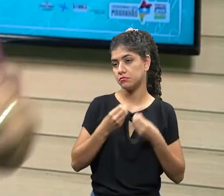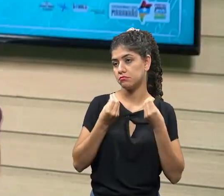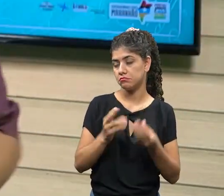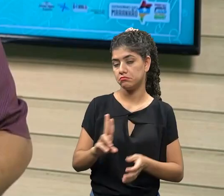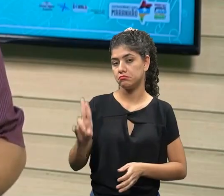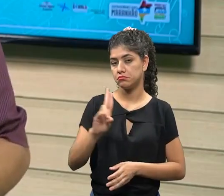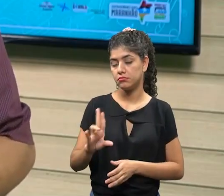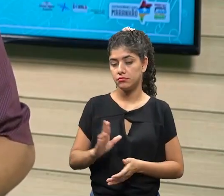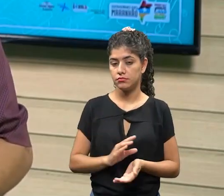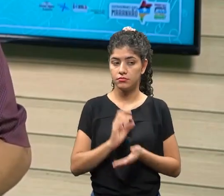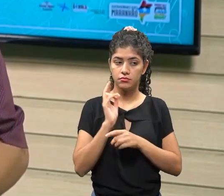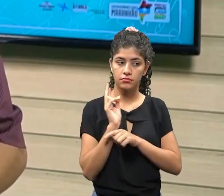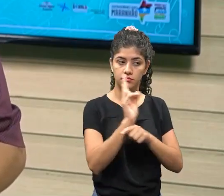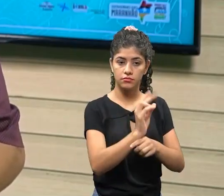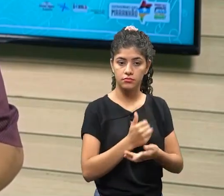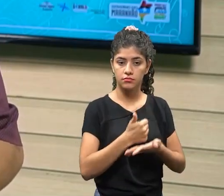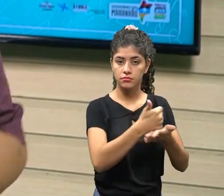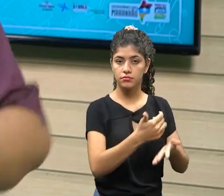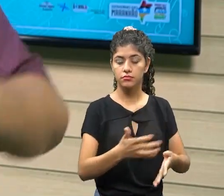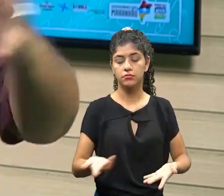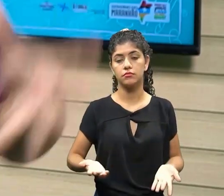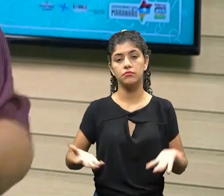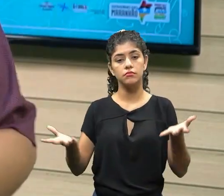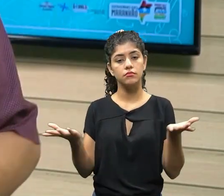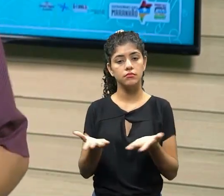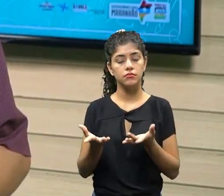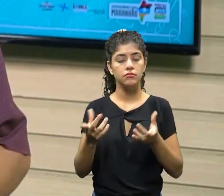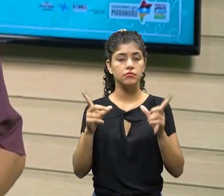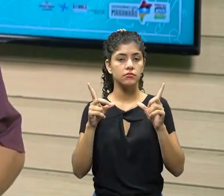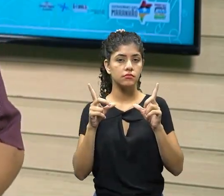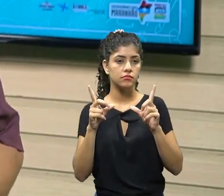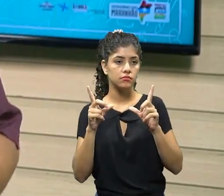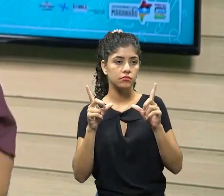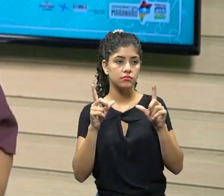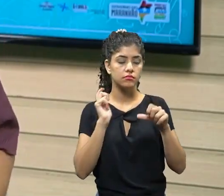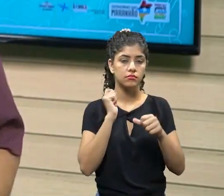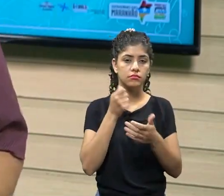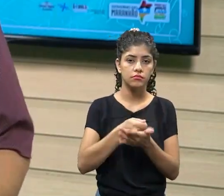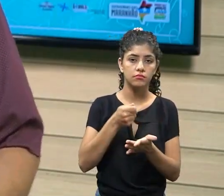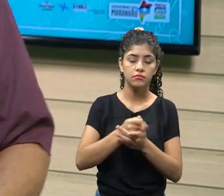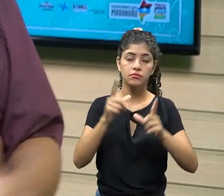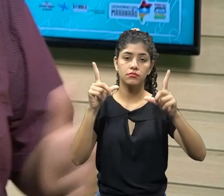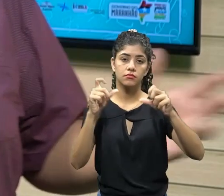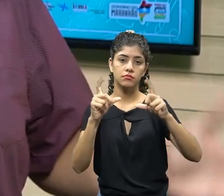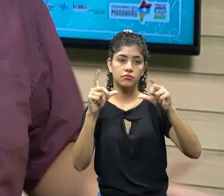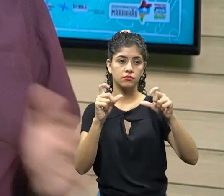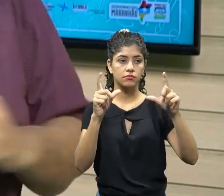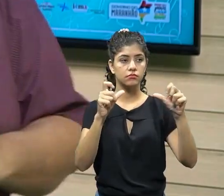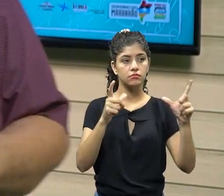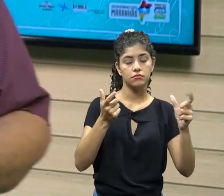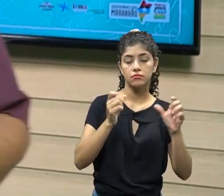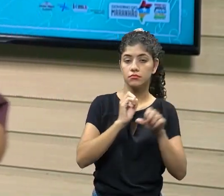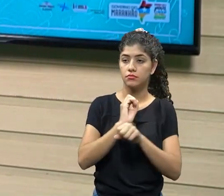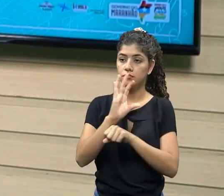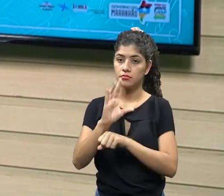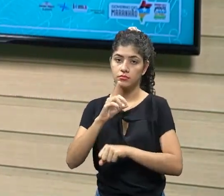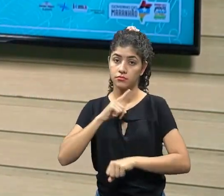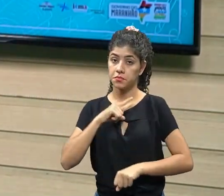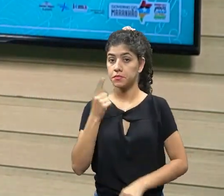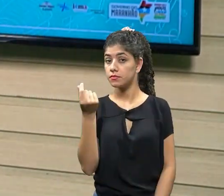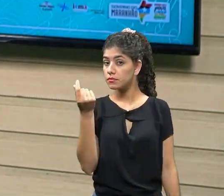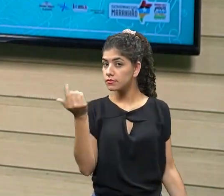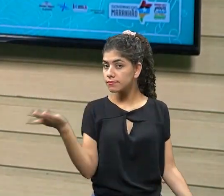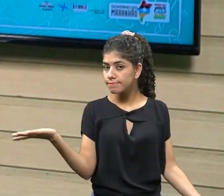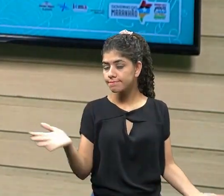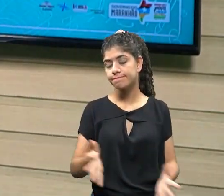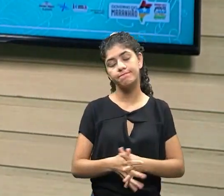câmera fotográfica para minha empresa, para poder divulgar no Instagram, mas eu vou ter recursos para isso? É a administração de recursos. Eu